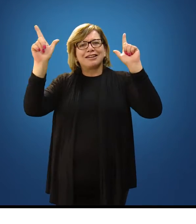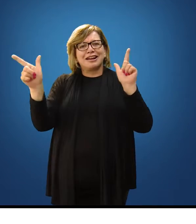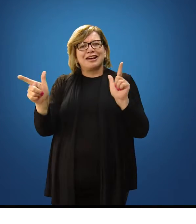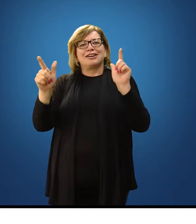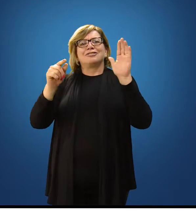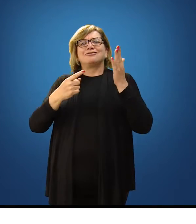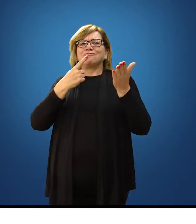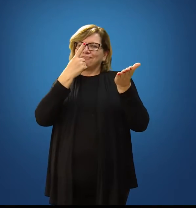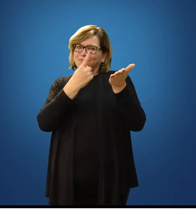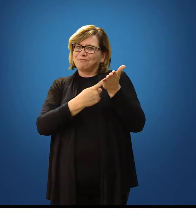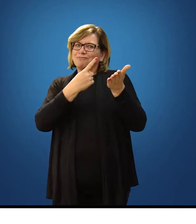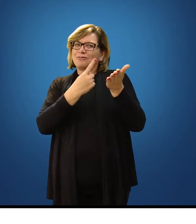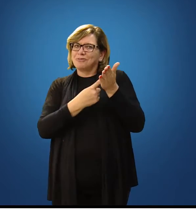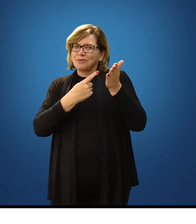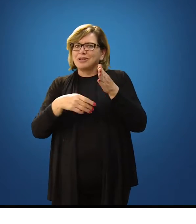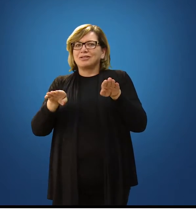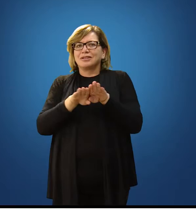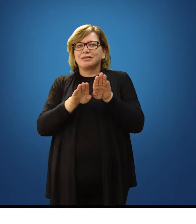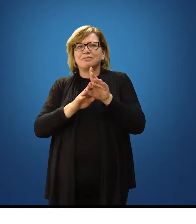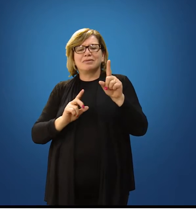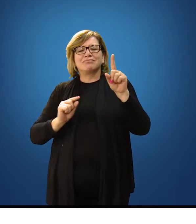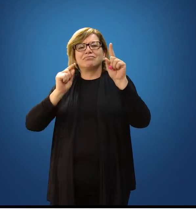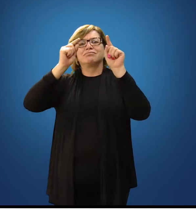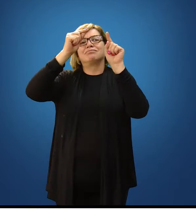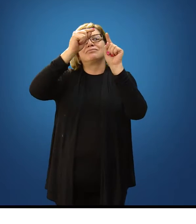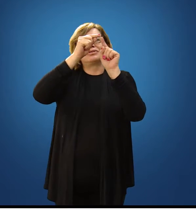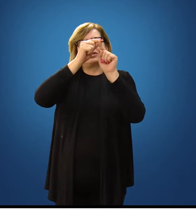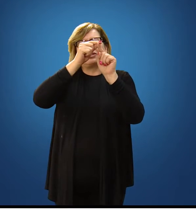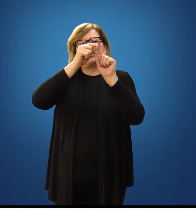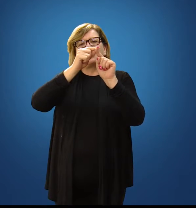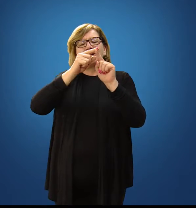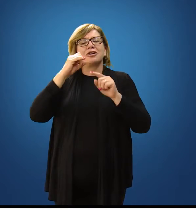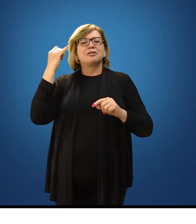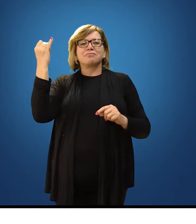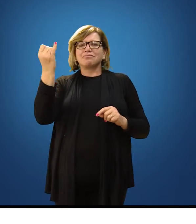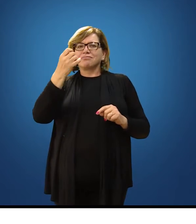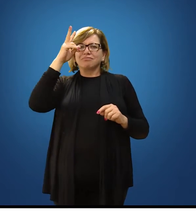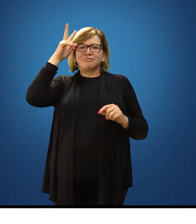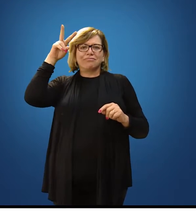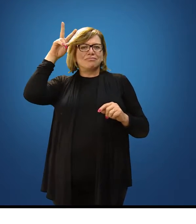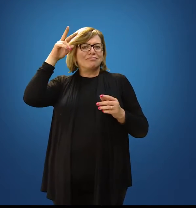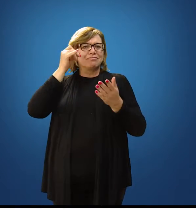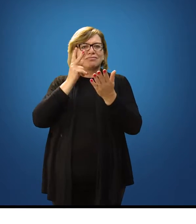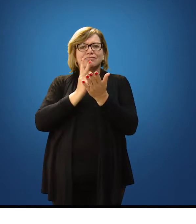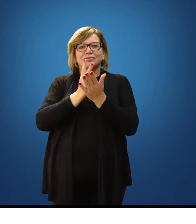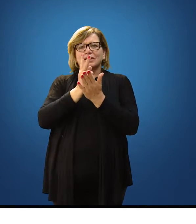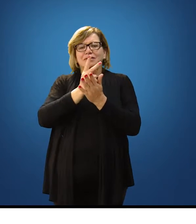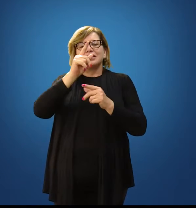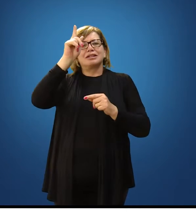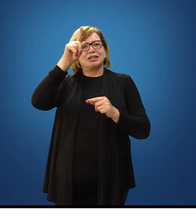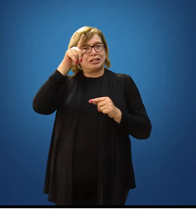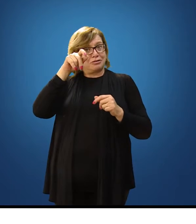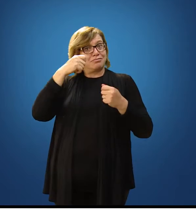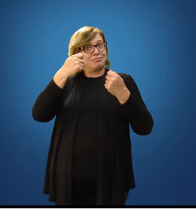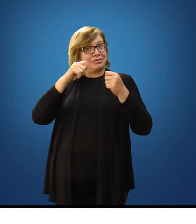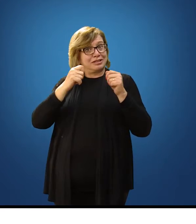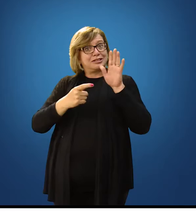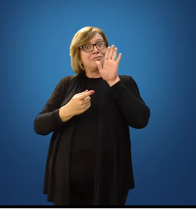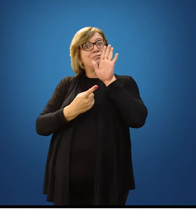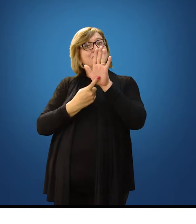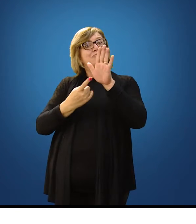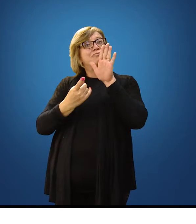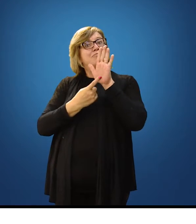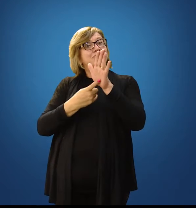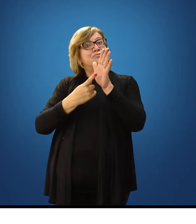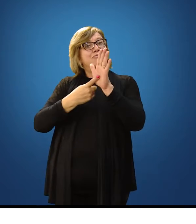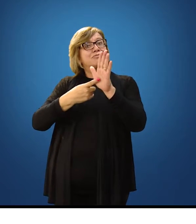compromissos assumidos na sua pesquisa. Lembrando que são elementos que devem refletir